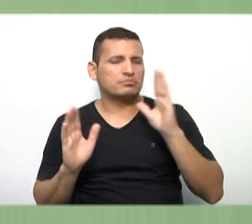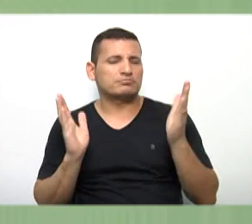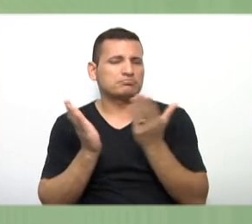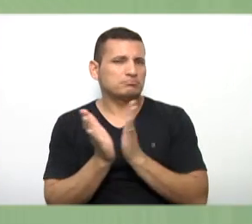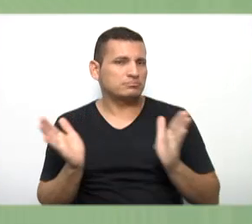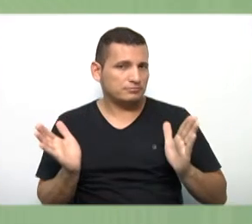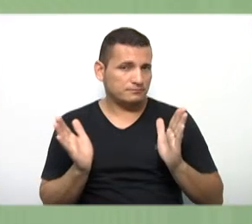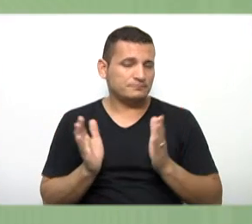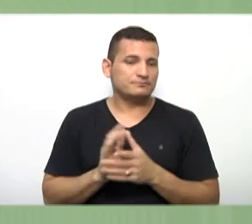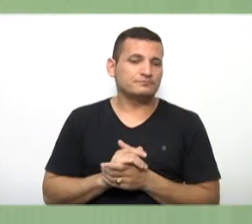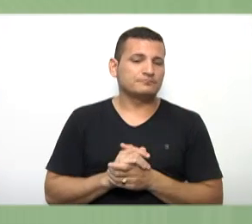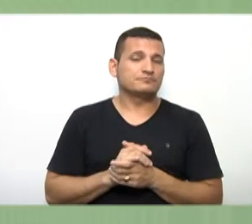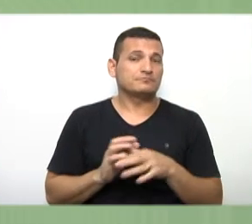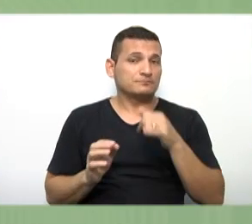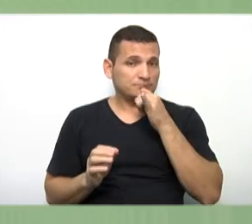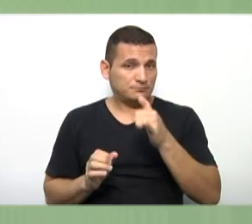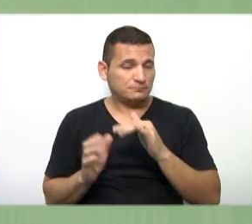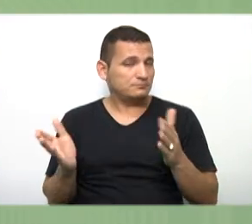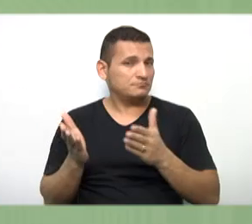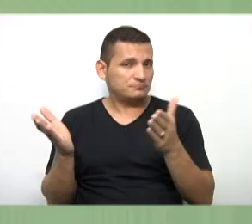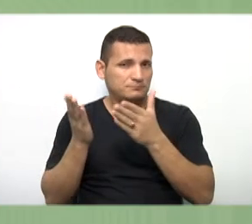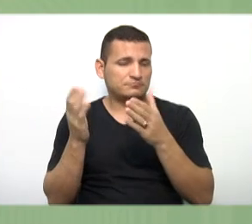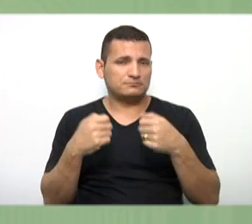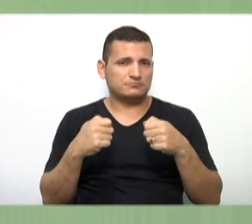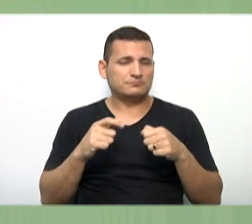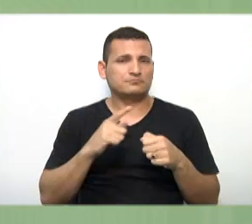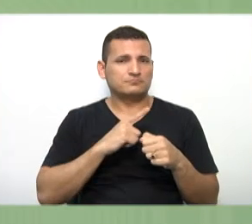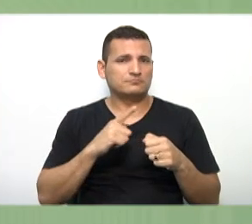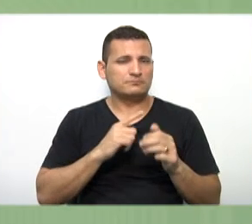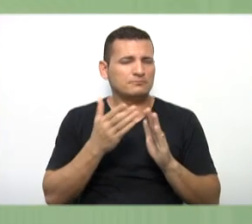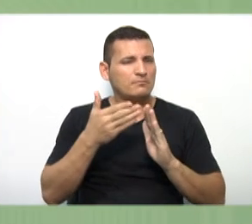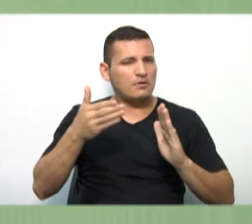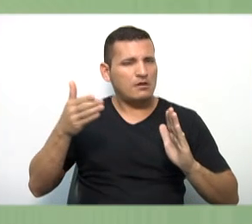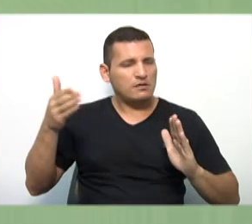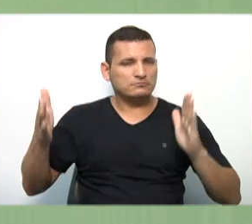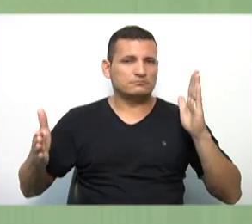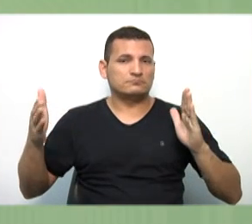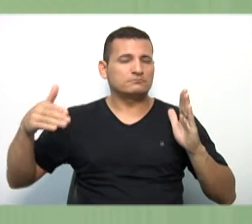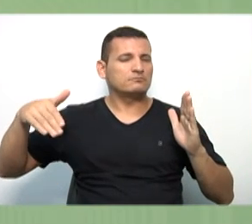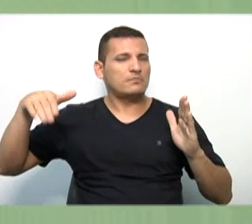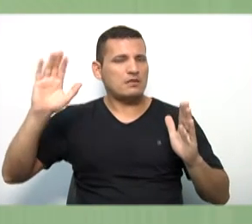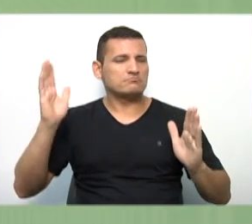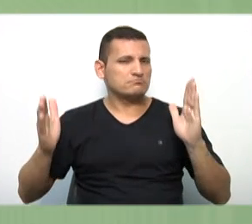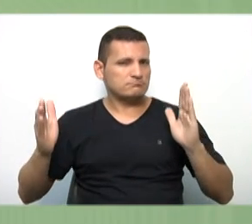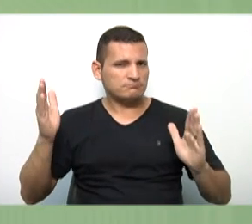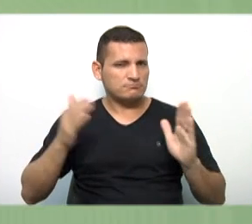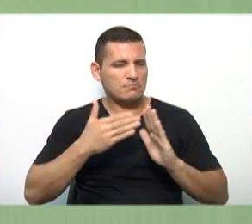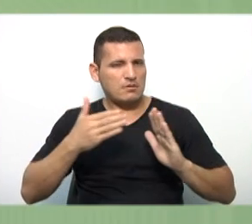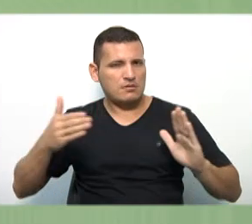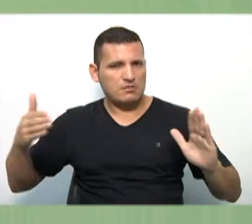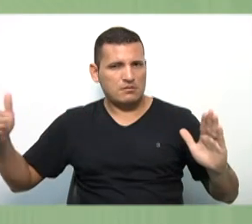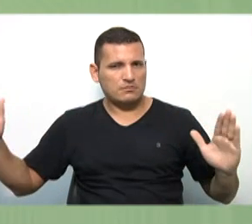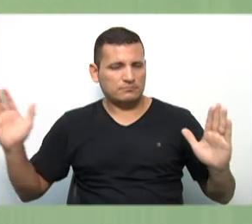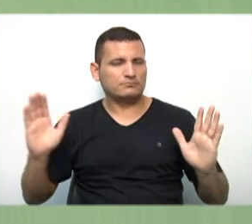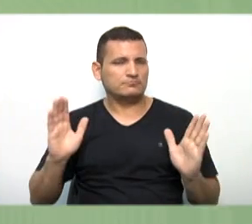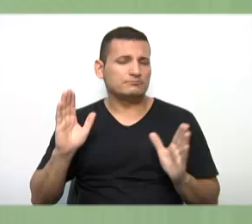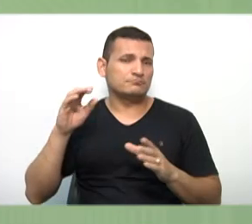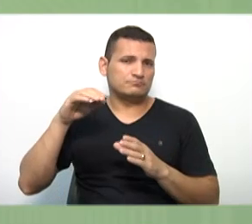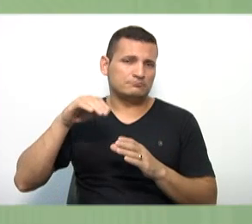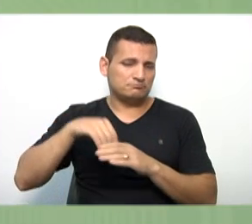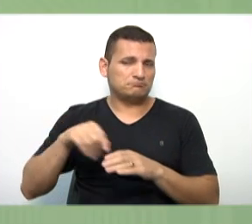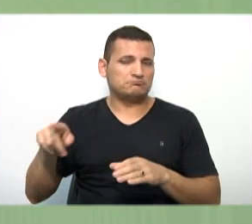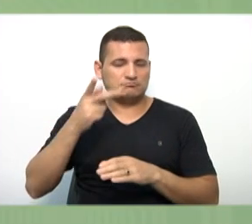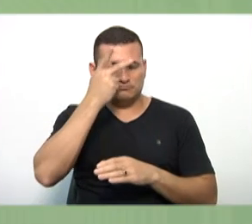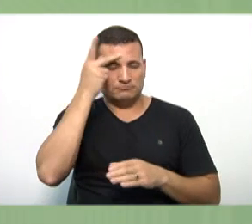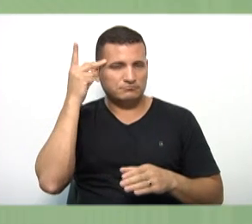ser um fator motivacional, é preciso haver um período mais duradouro, permanente no indivíduo. E aí